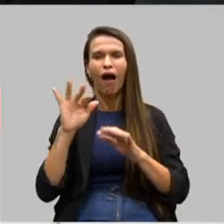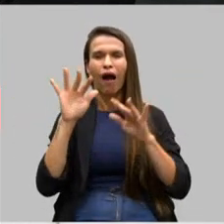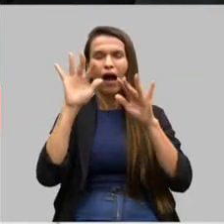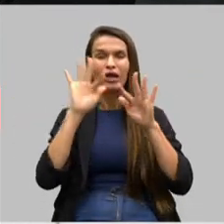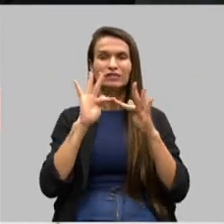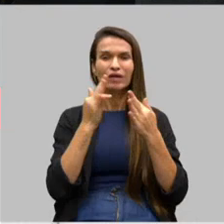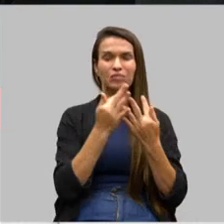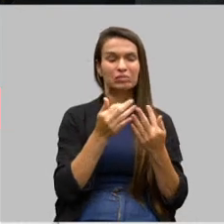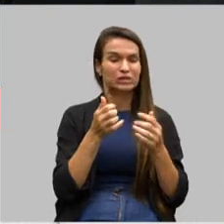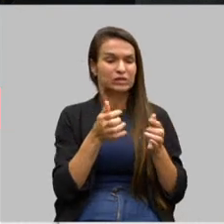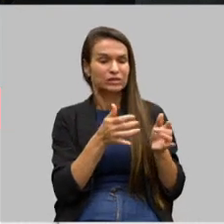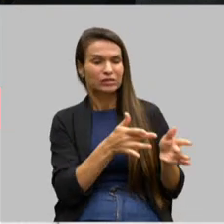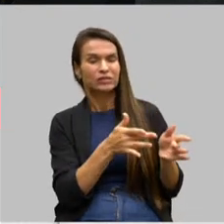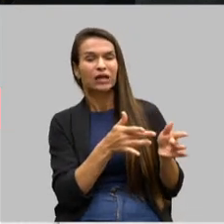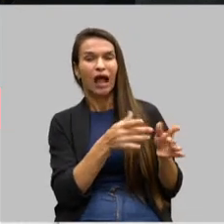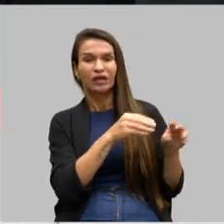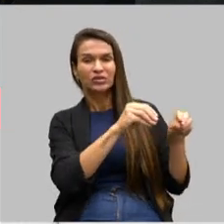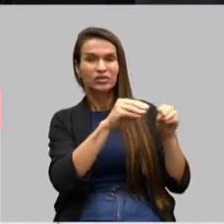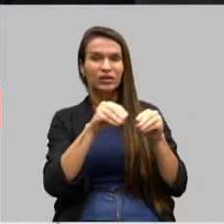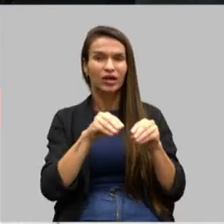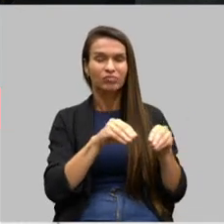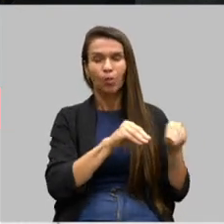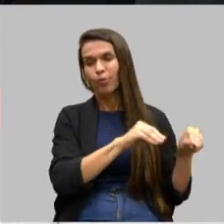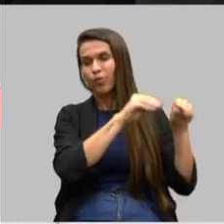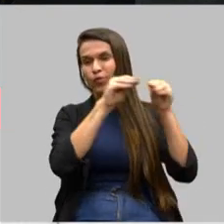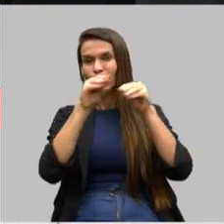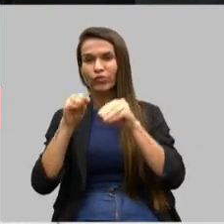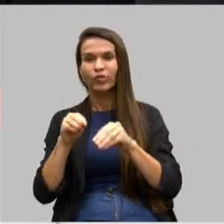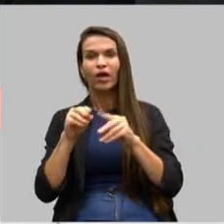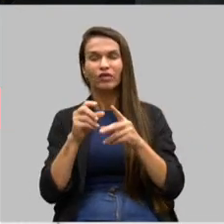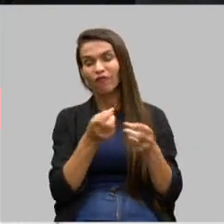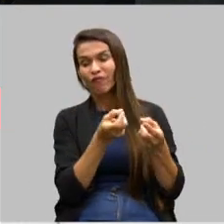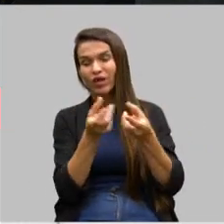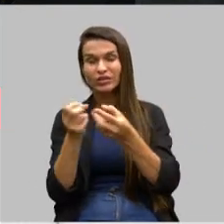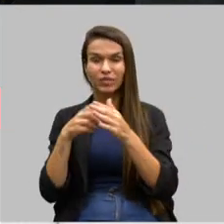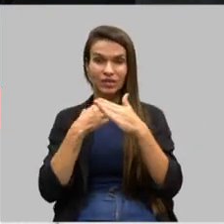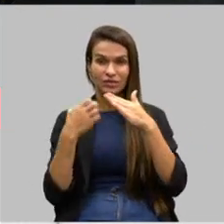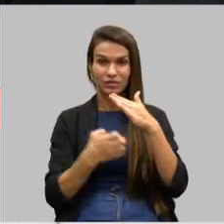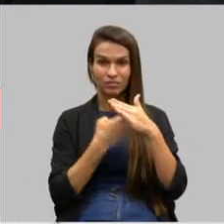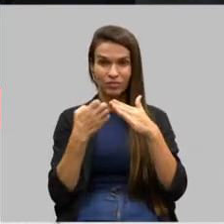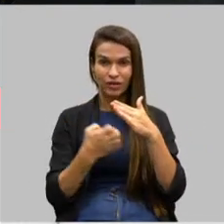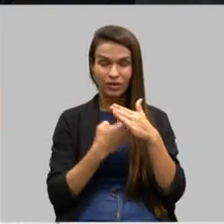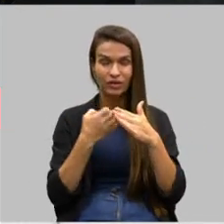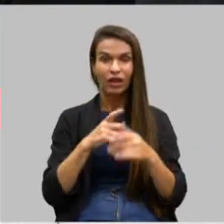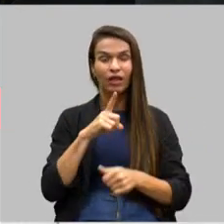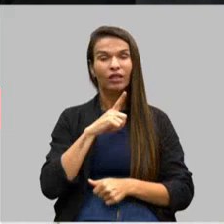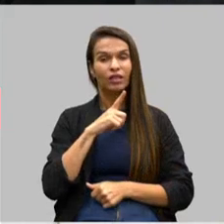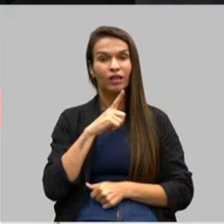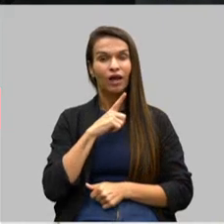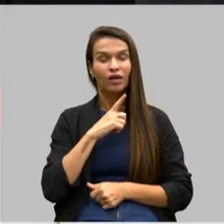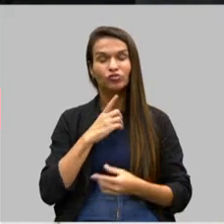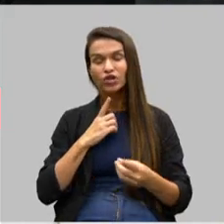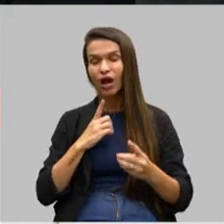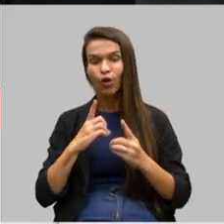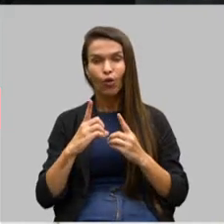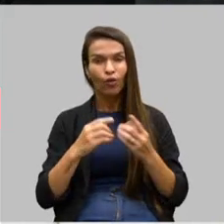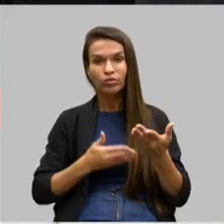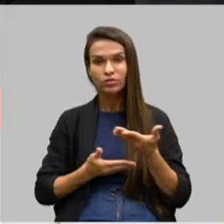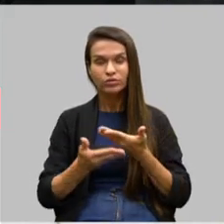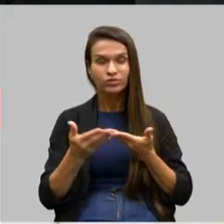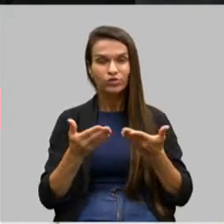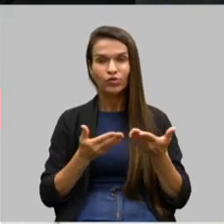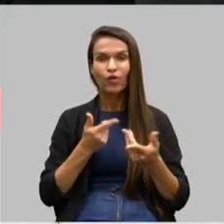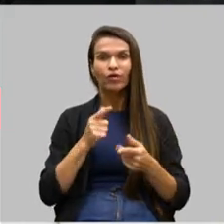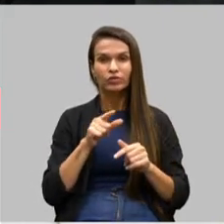deixar suas terras e vendem para essas empresas. Então, nós temos dialogado muito sobre essa questão no